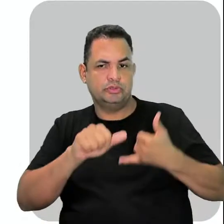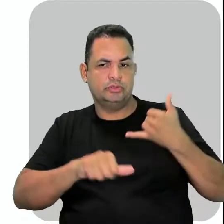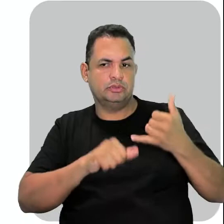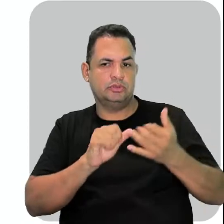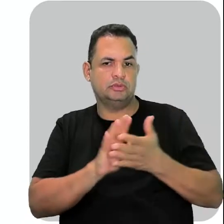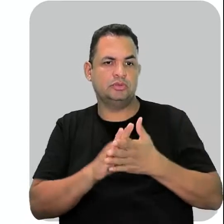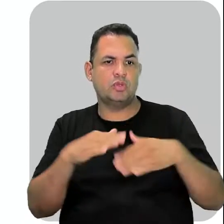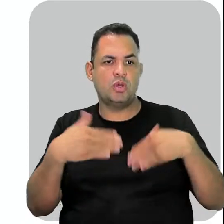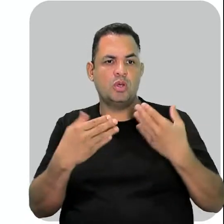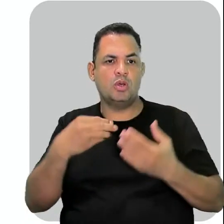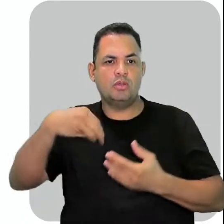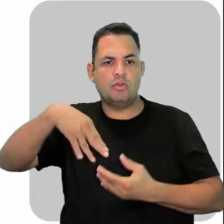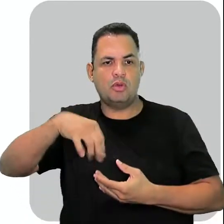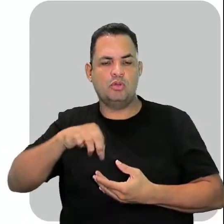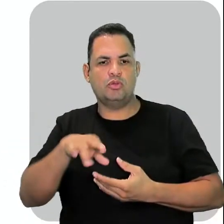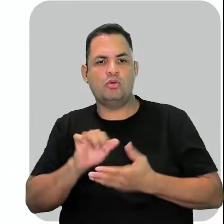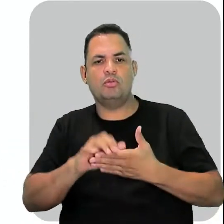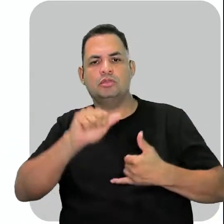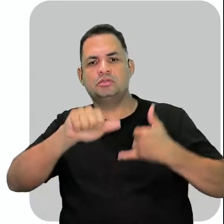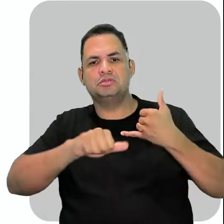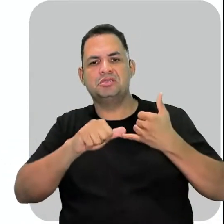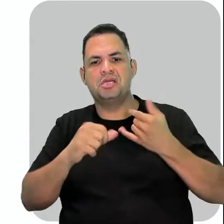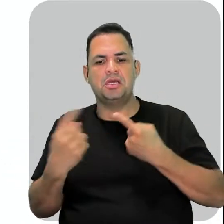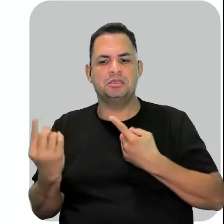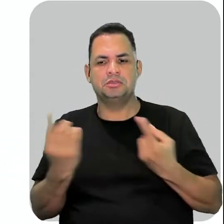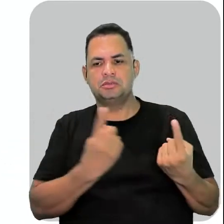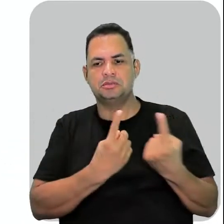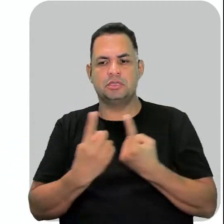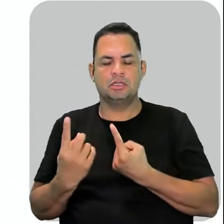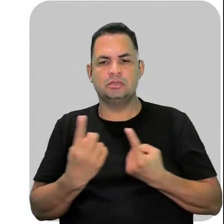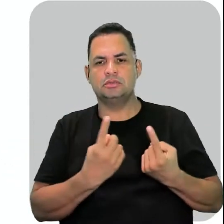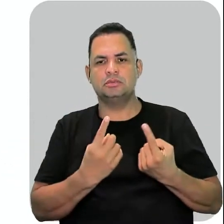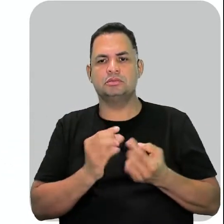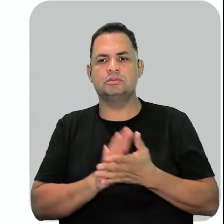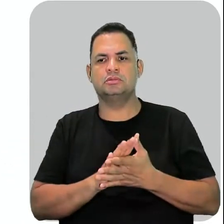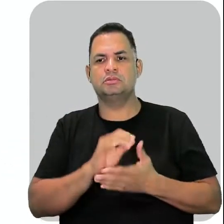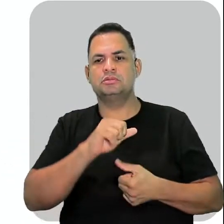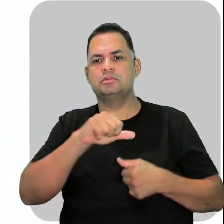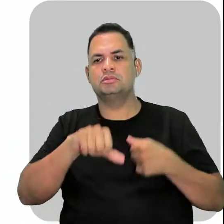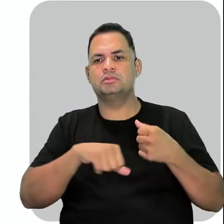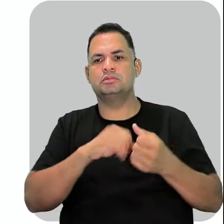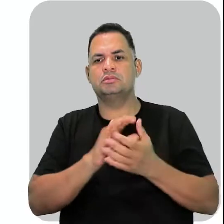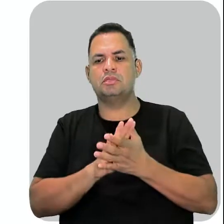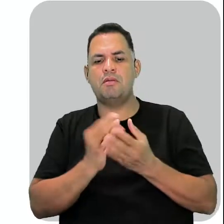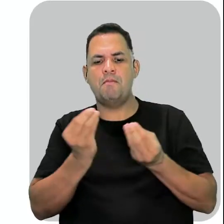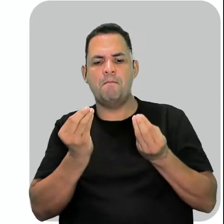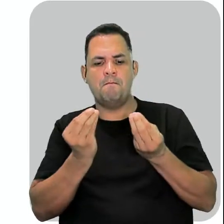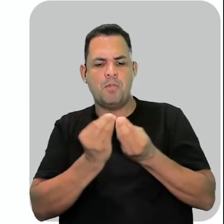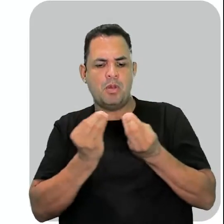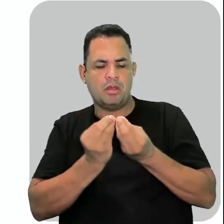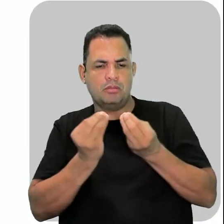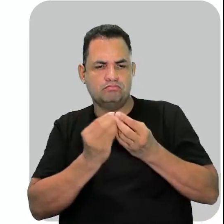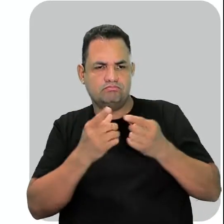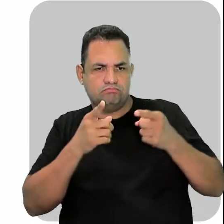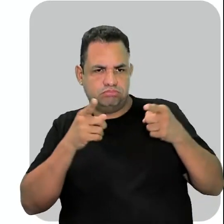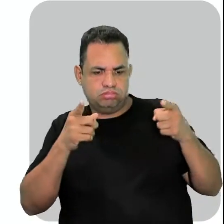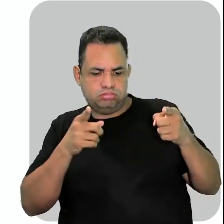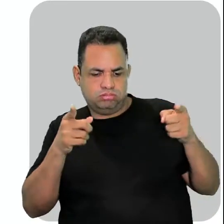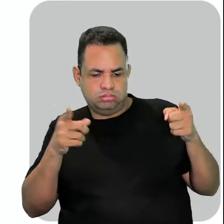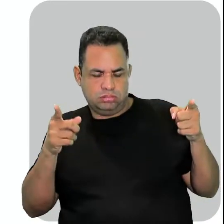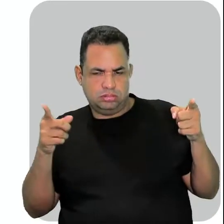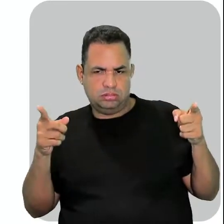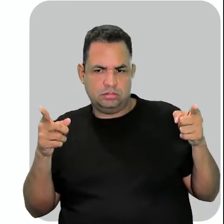quais os monômeros reagem entre si, formando macromoléculas, que no caso